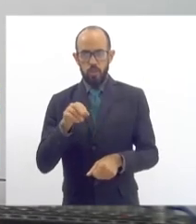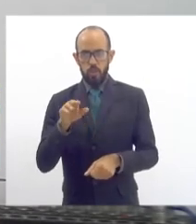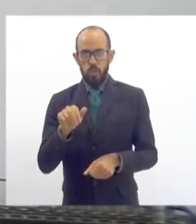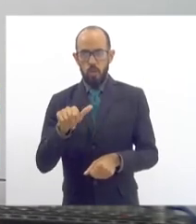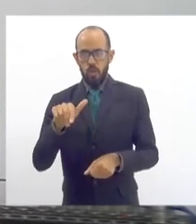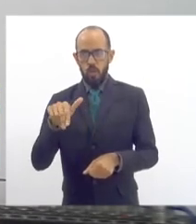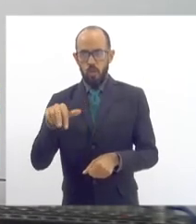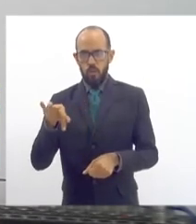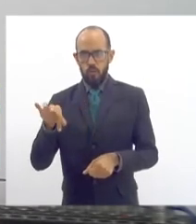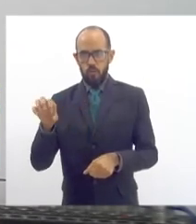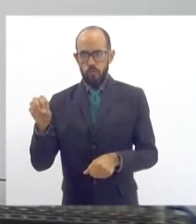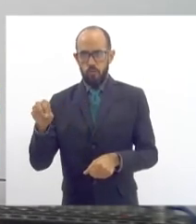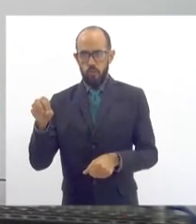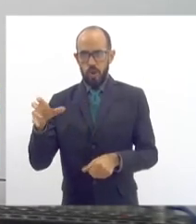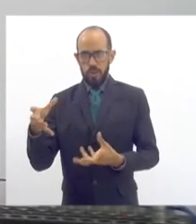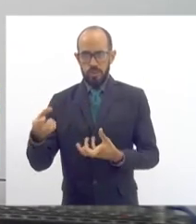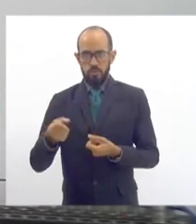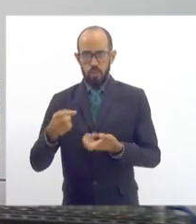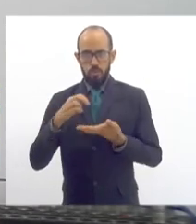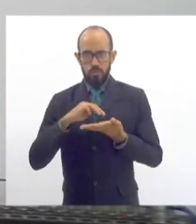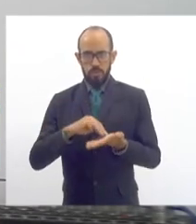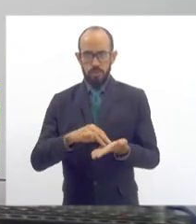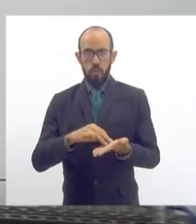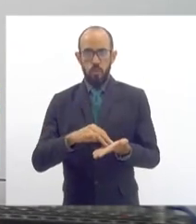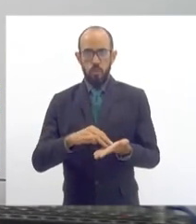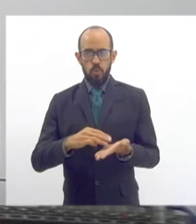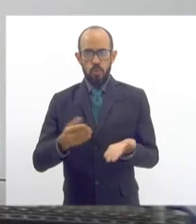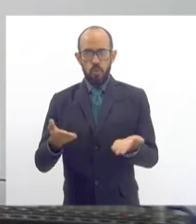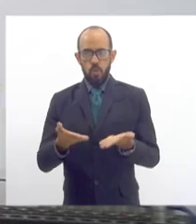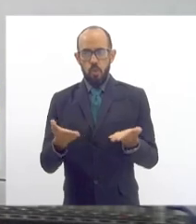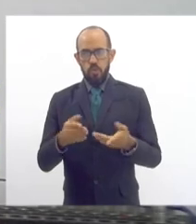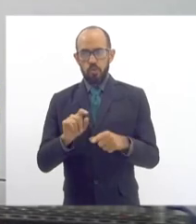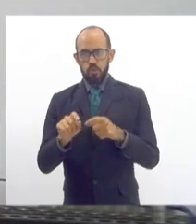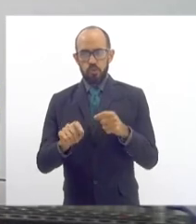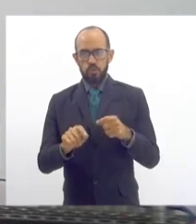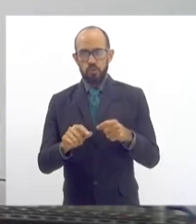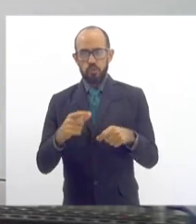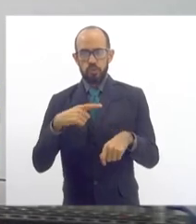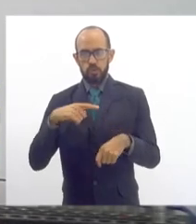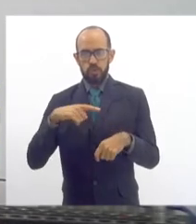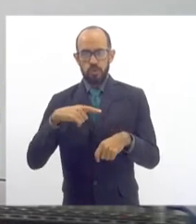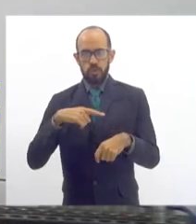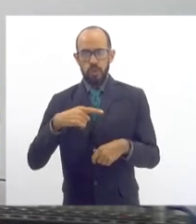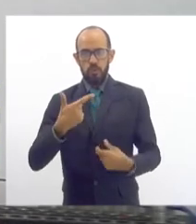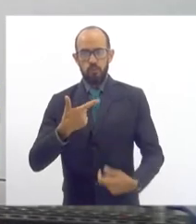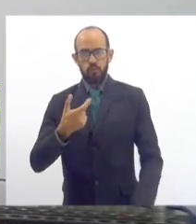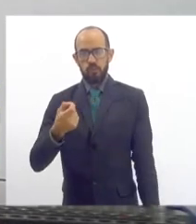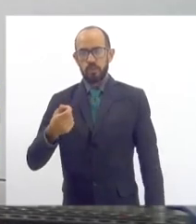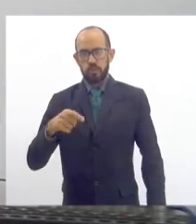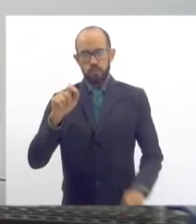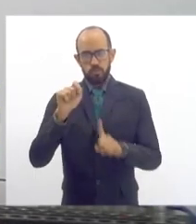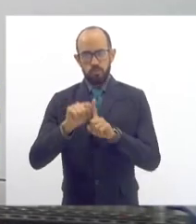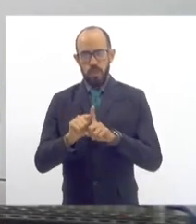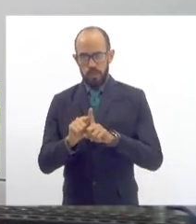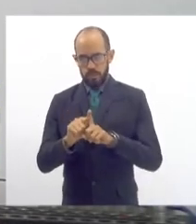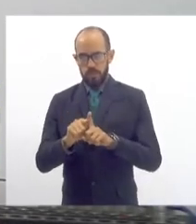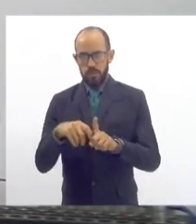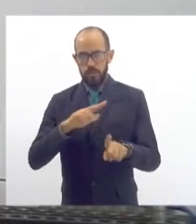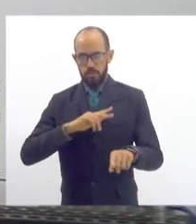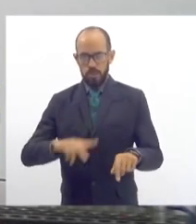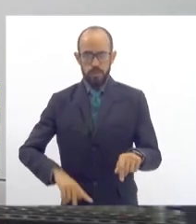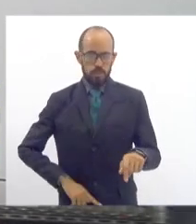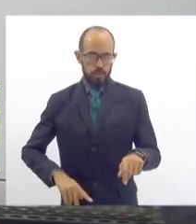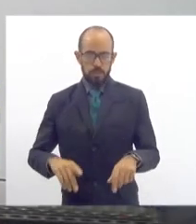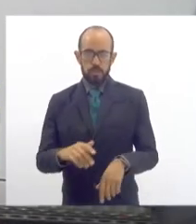do governador Cláudio Castro e hoje conta com 20 meses no poder, e eu vou fazer